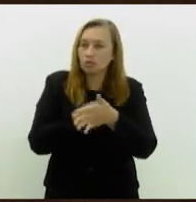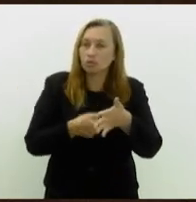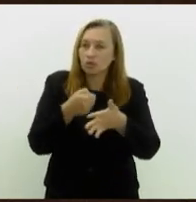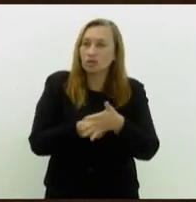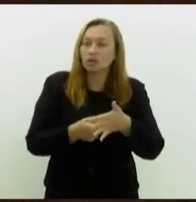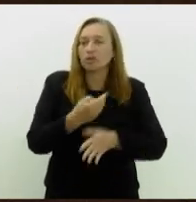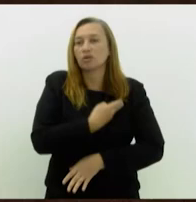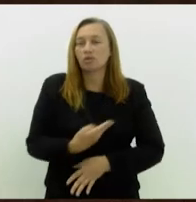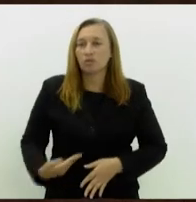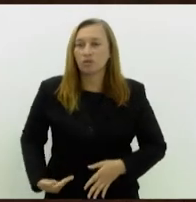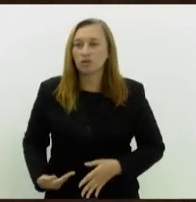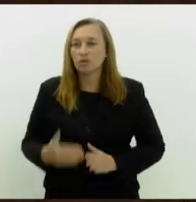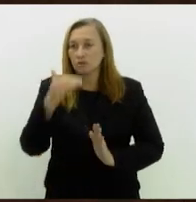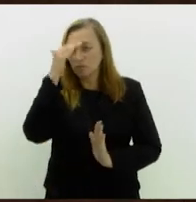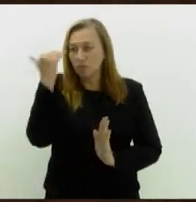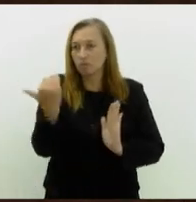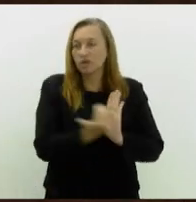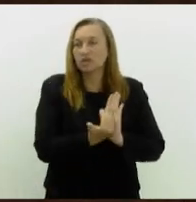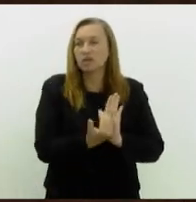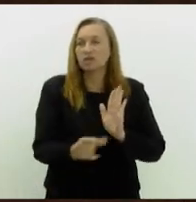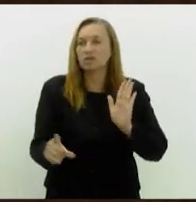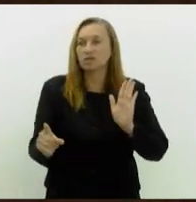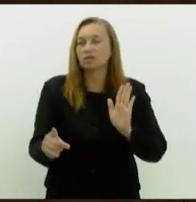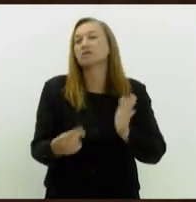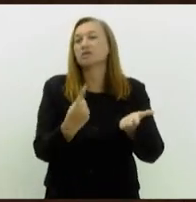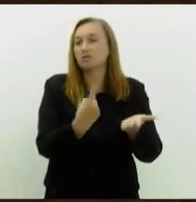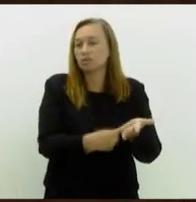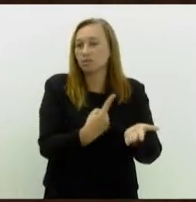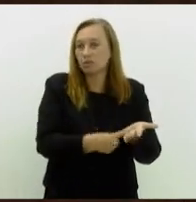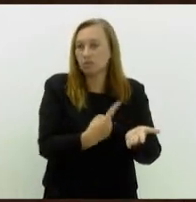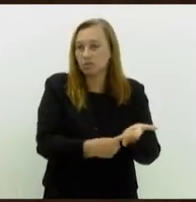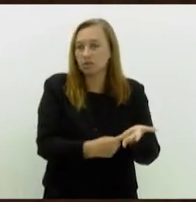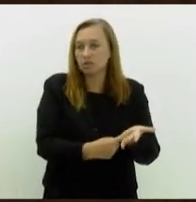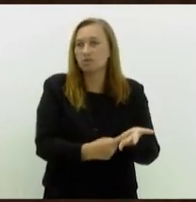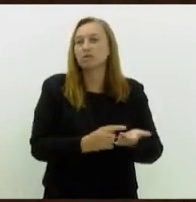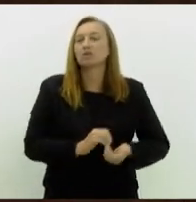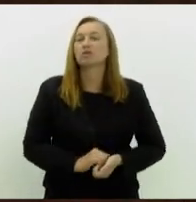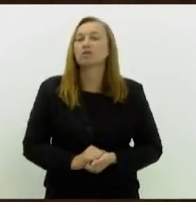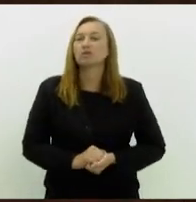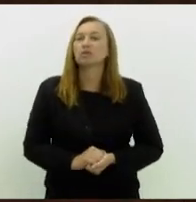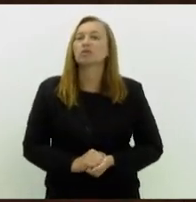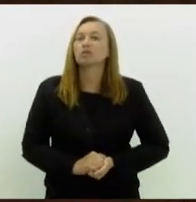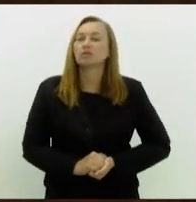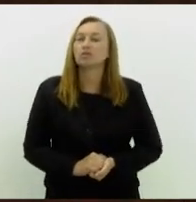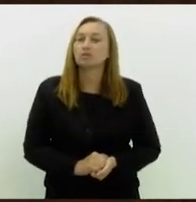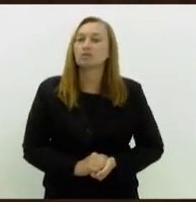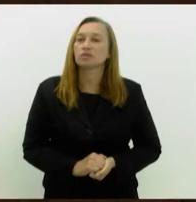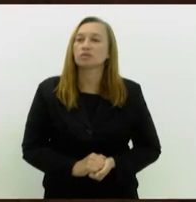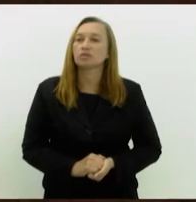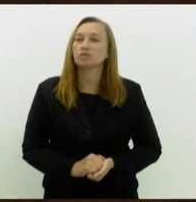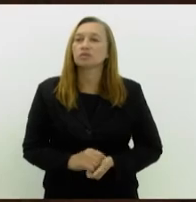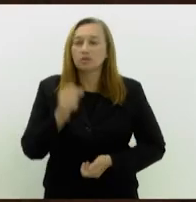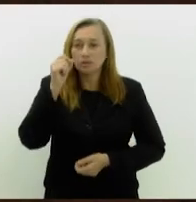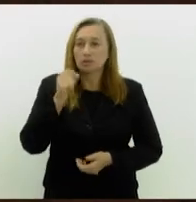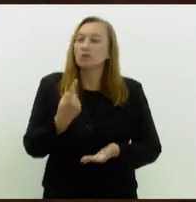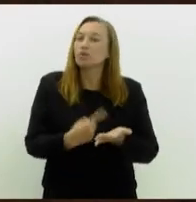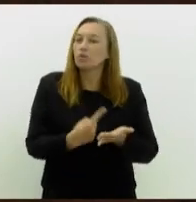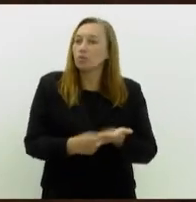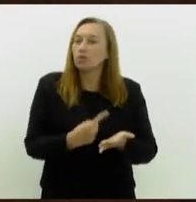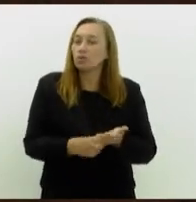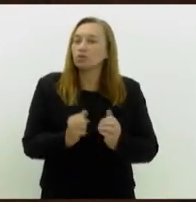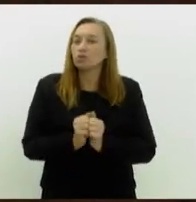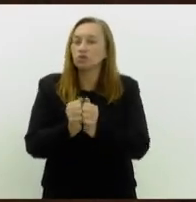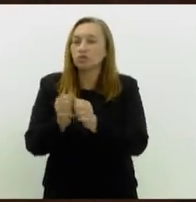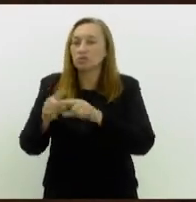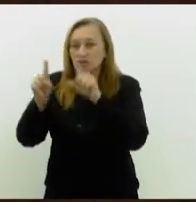governador cumpra com os seus compromissos cumpra com os compromissos que ele acordou junto aos